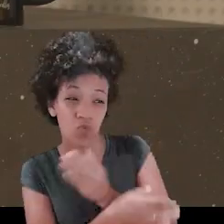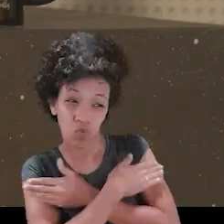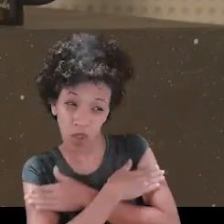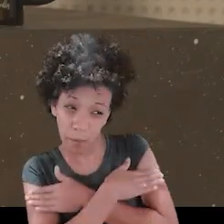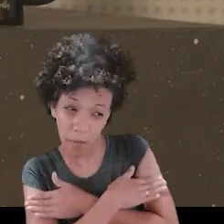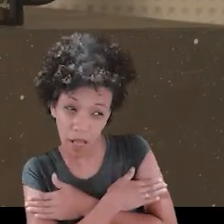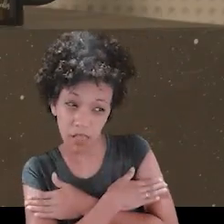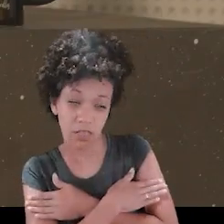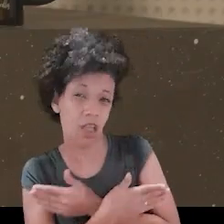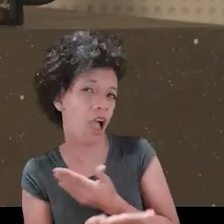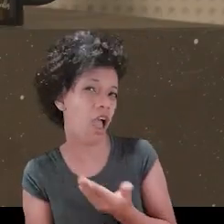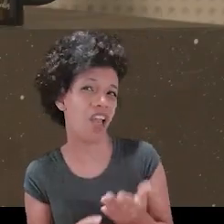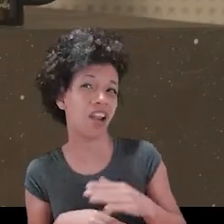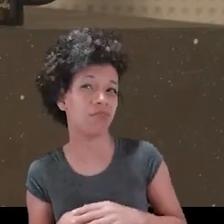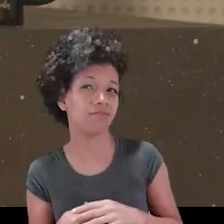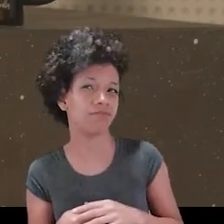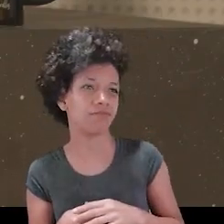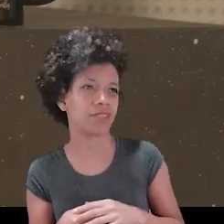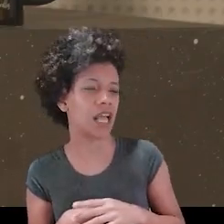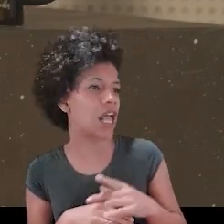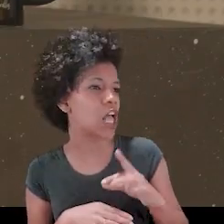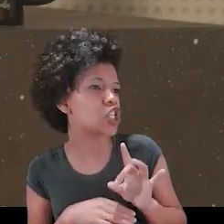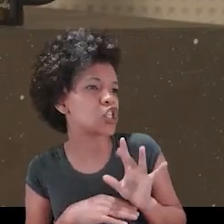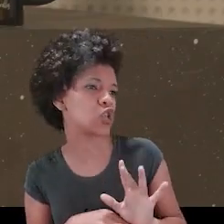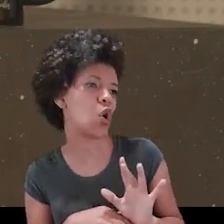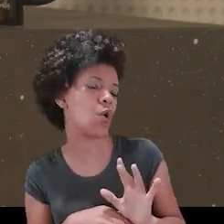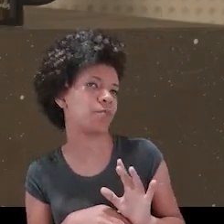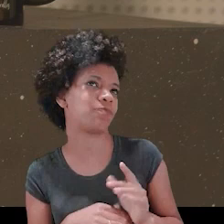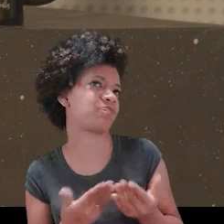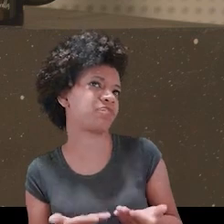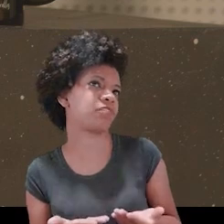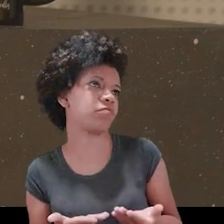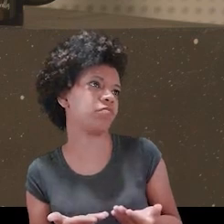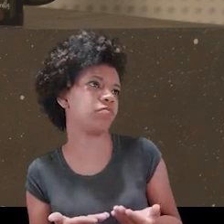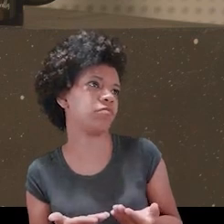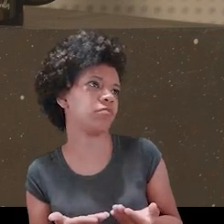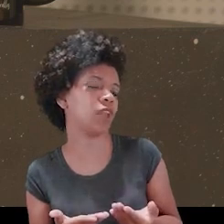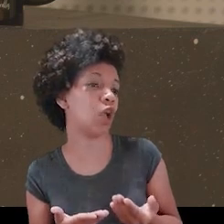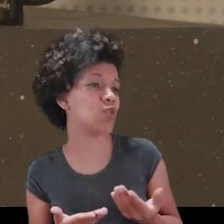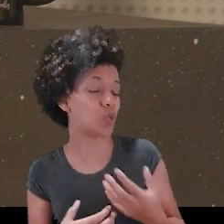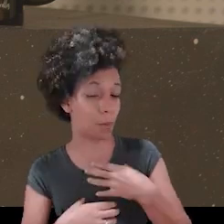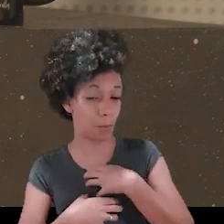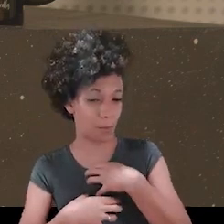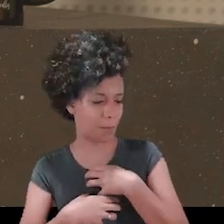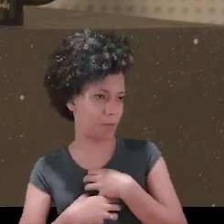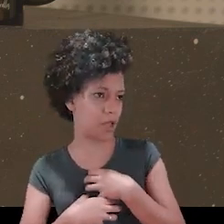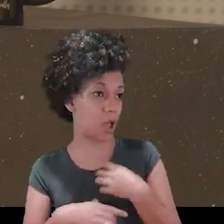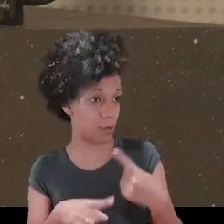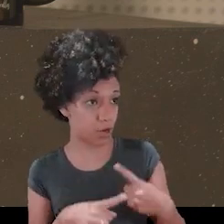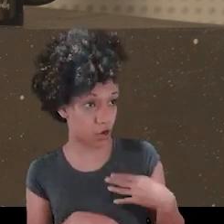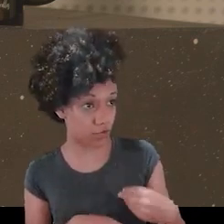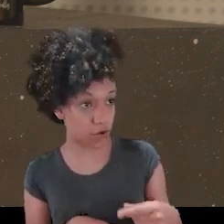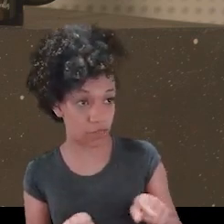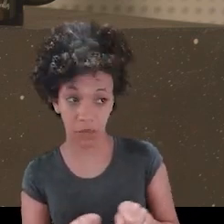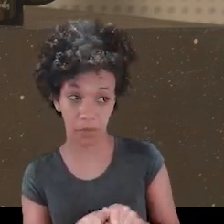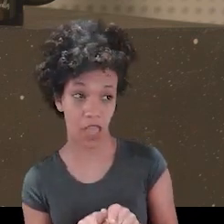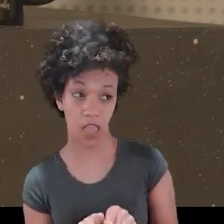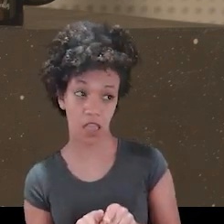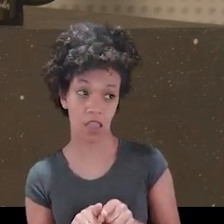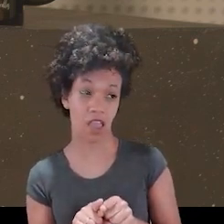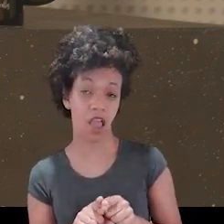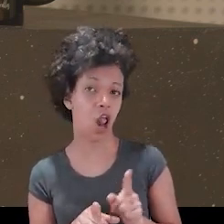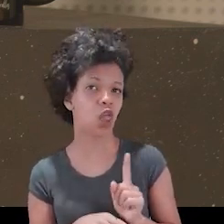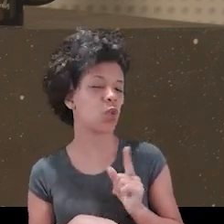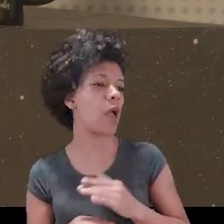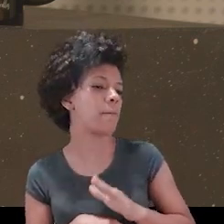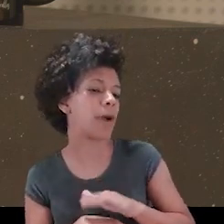essa questão do Beijo do abraço ela vai além só dá dessa do Mal Espero que fica o meu filho